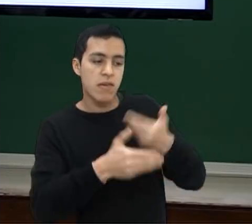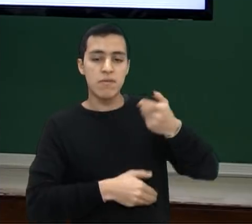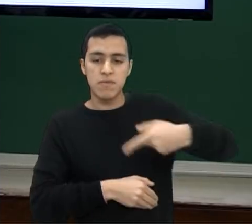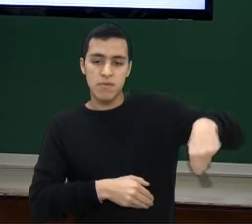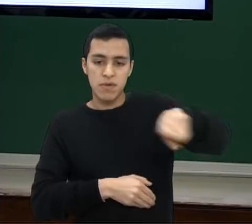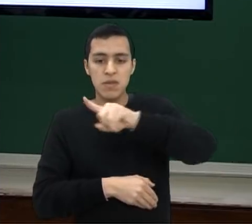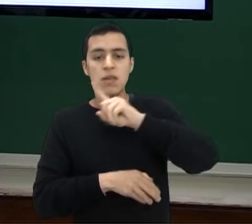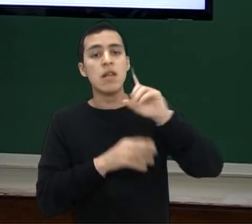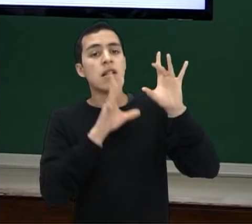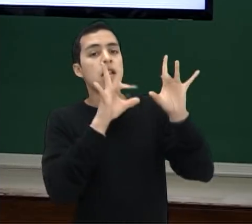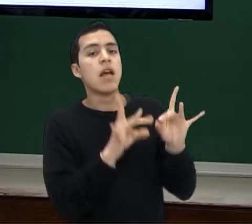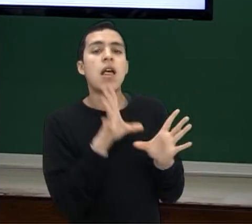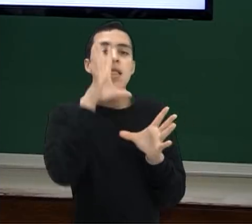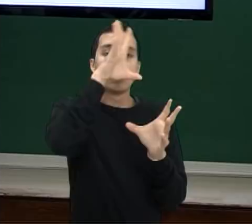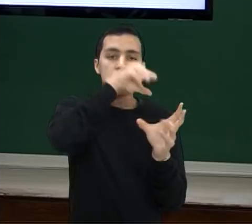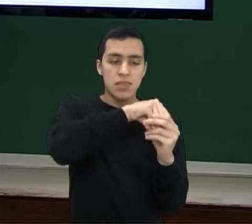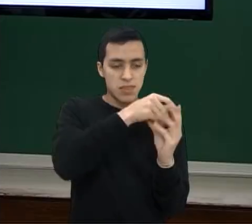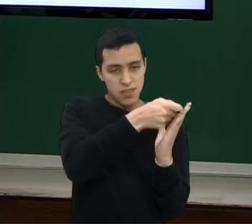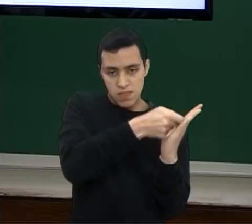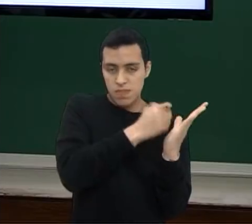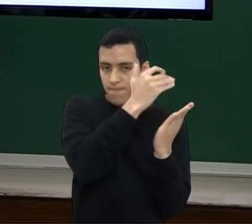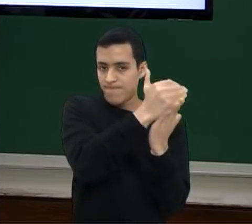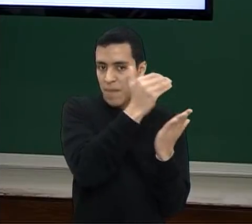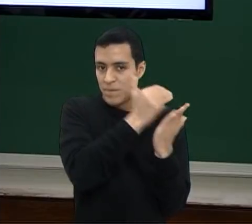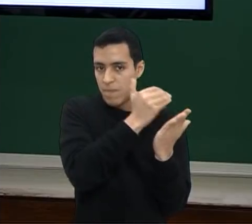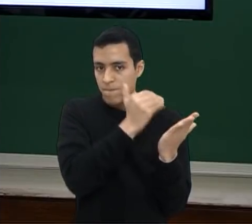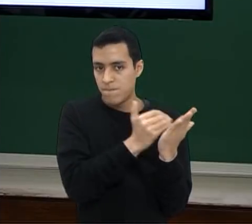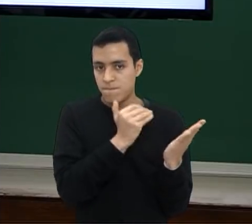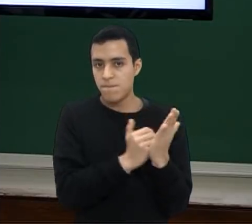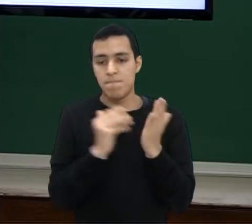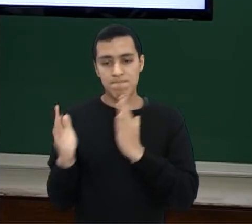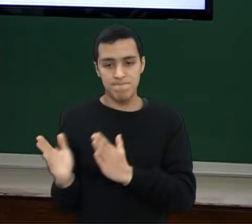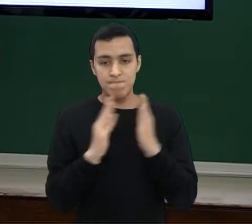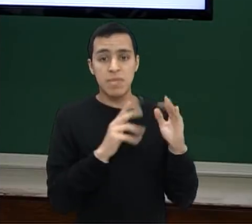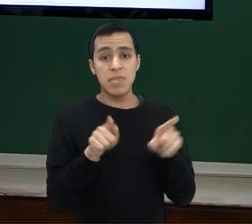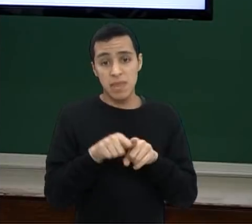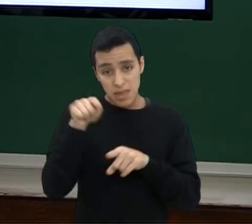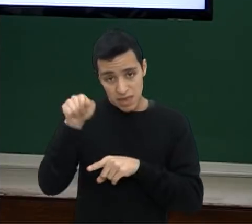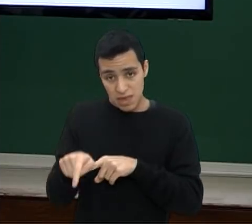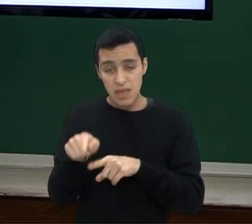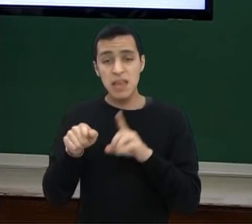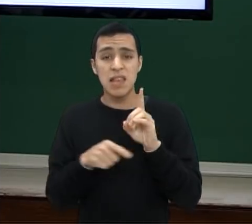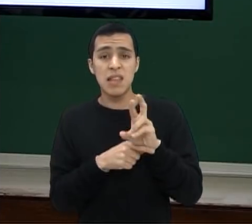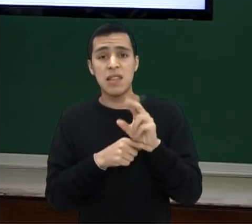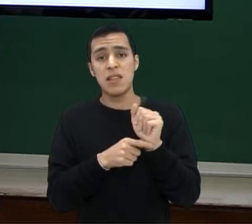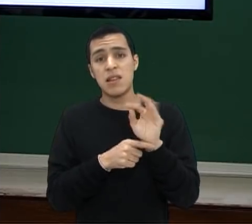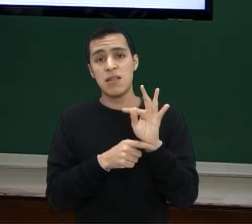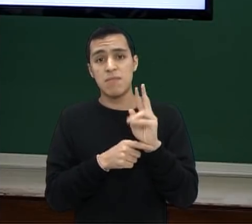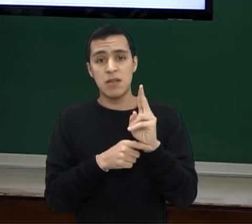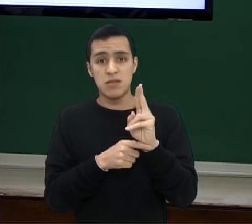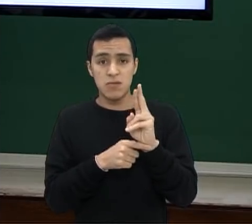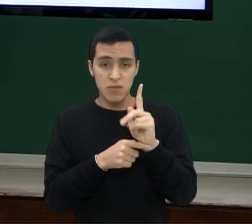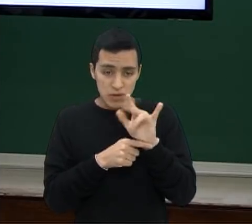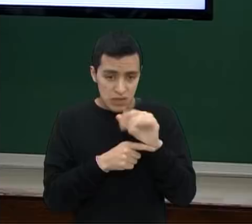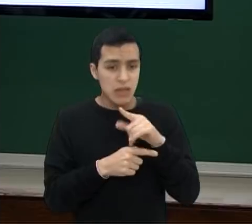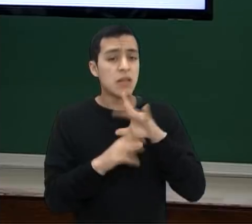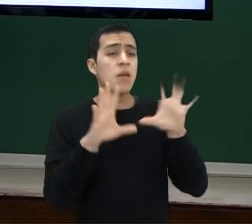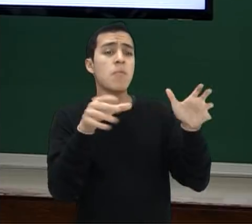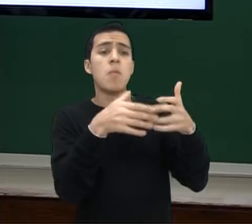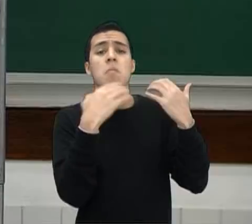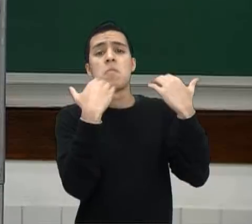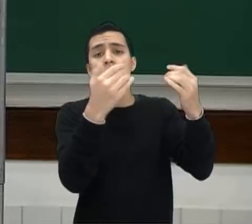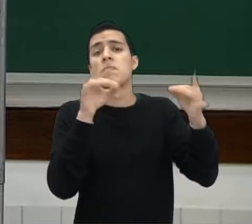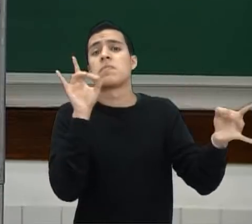estar descrito ali, detalhadamente. Também a dramaturgia destina-se a públicos específicos, né? A gente pode ter ali